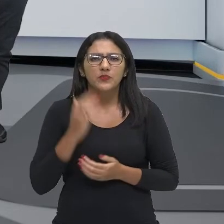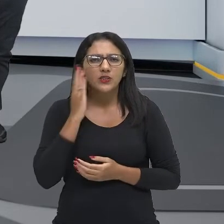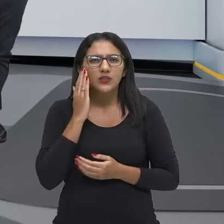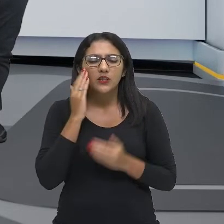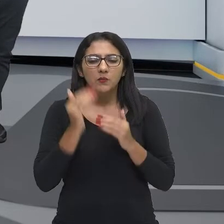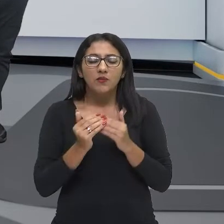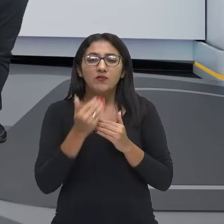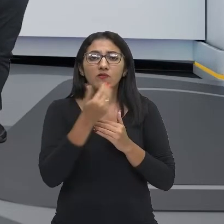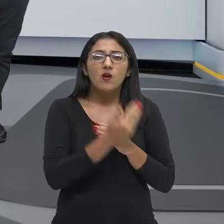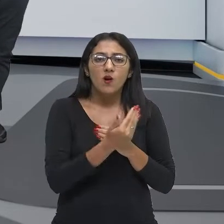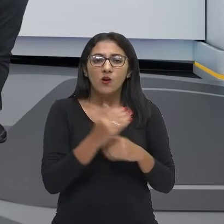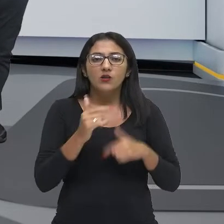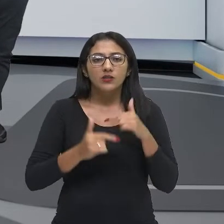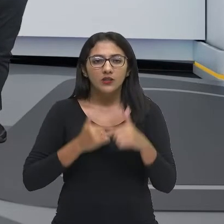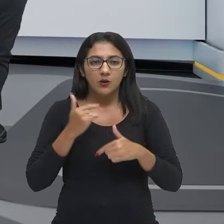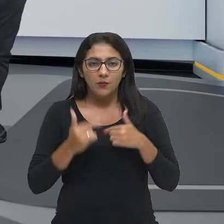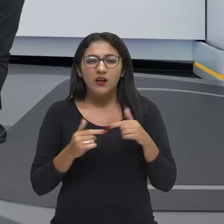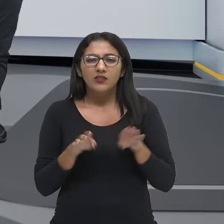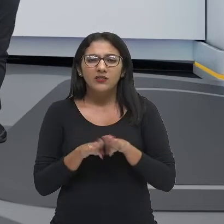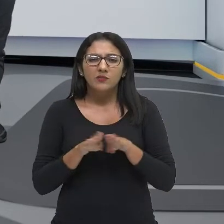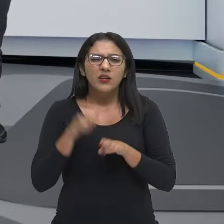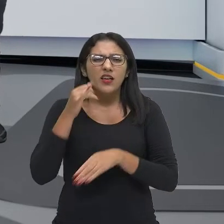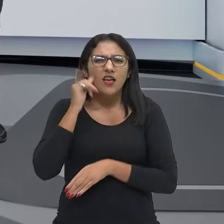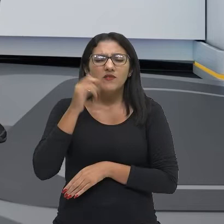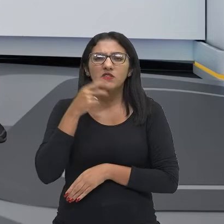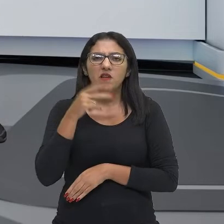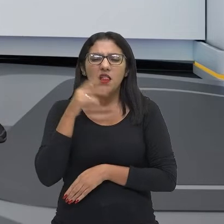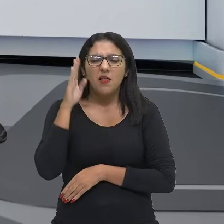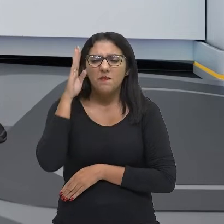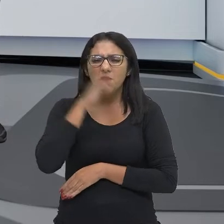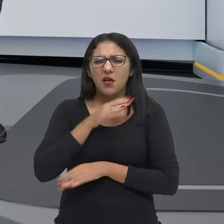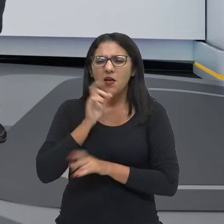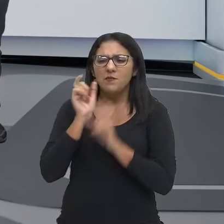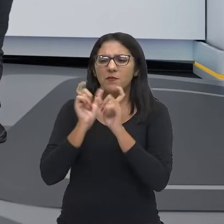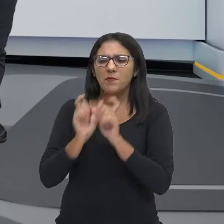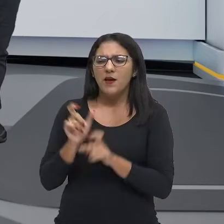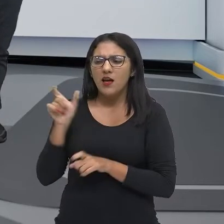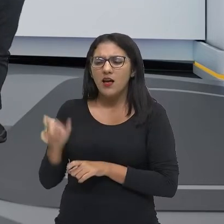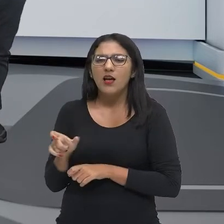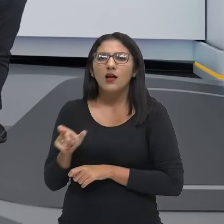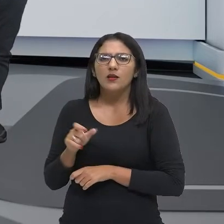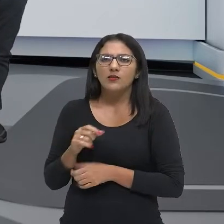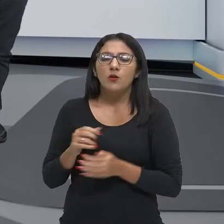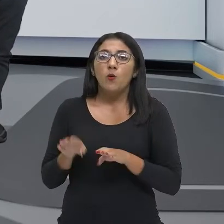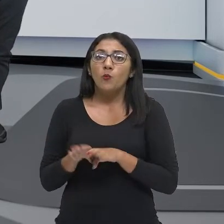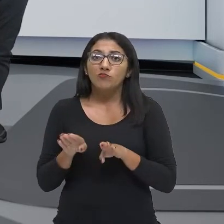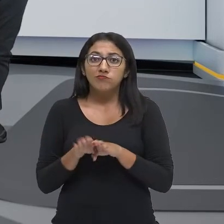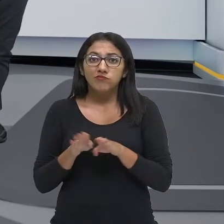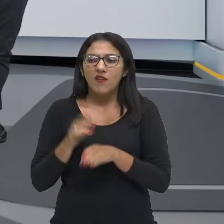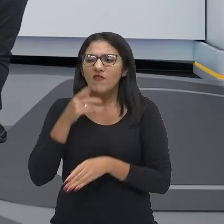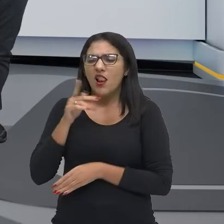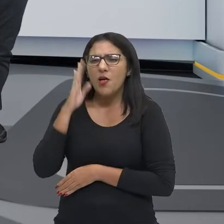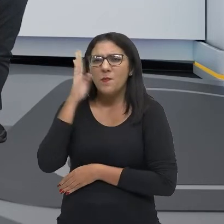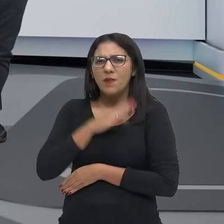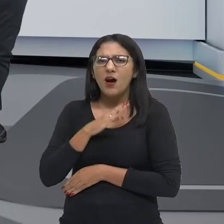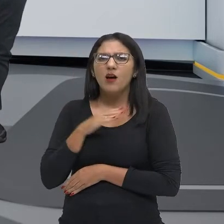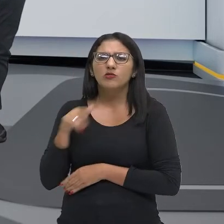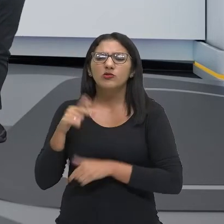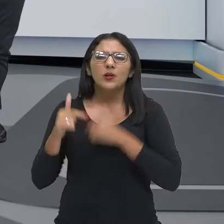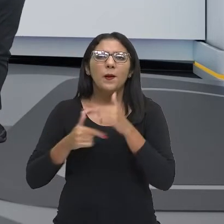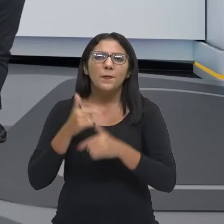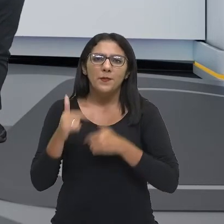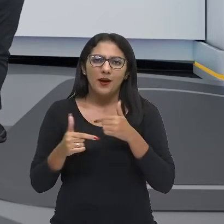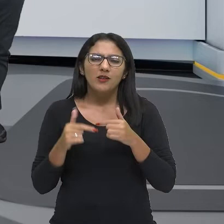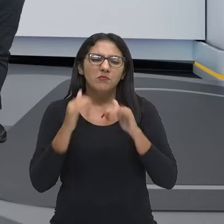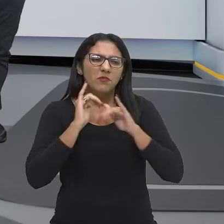fora do ambiente de trabalho, evite falar mal ou expor seus colegas ou mesmo a empresa em suas redes sociais.